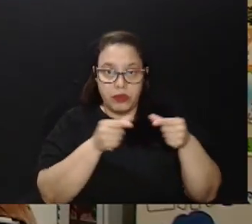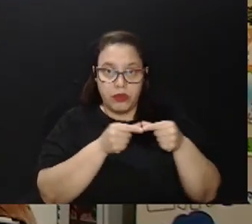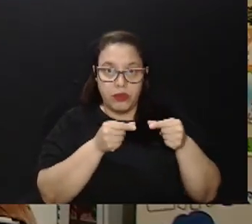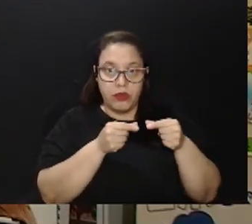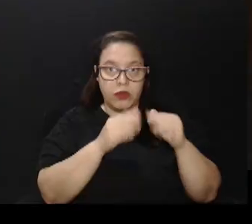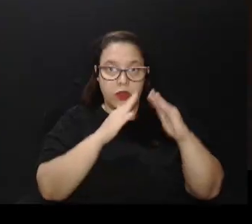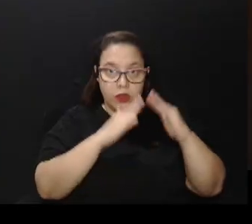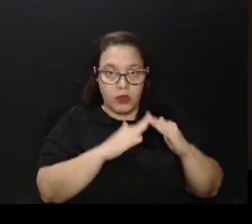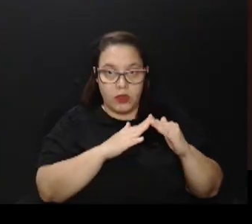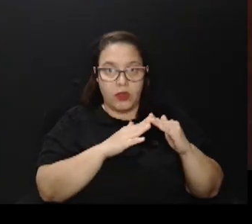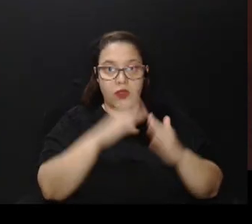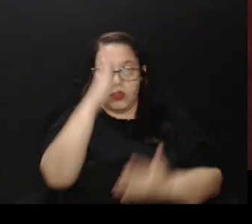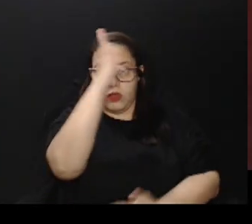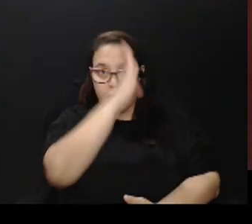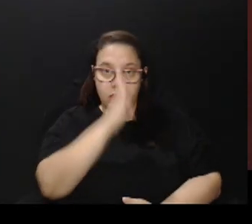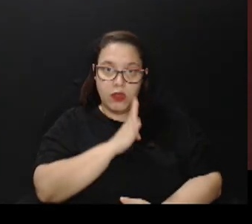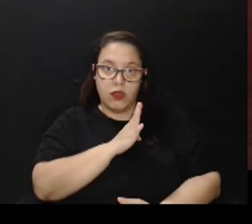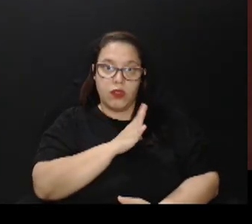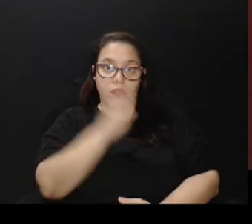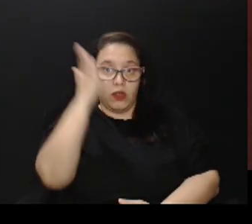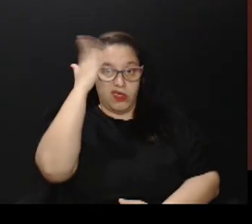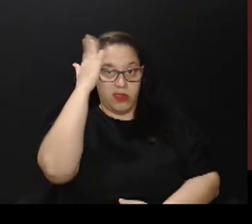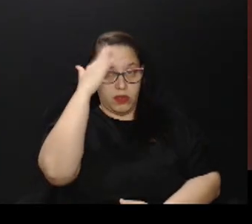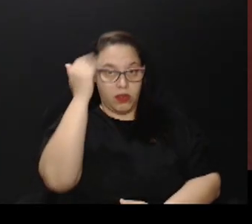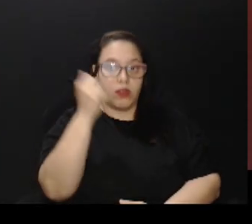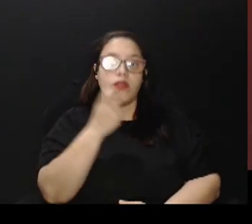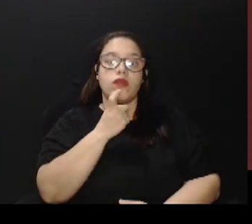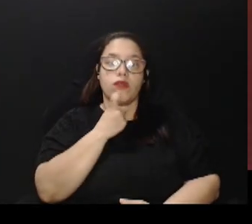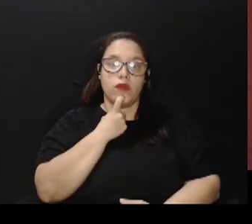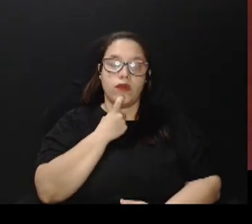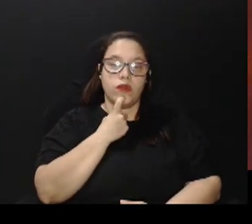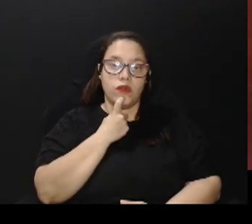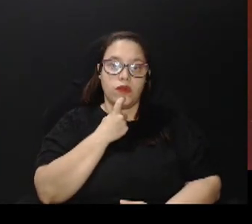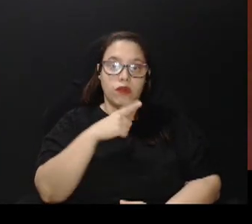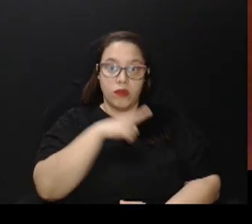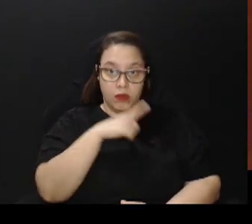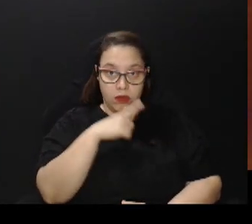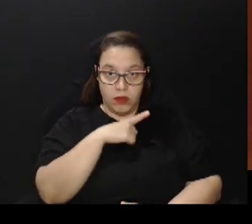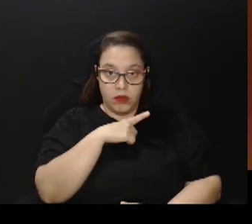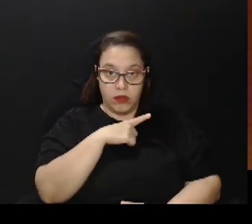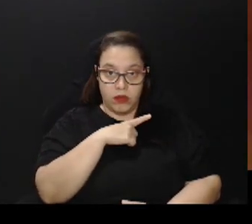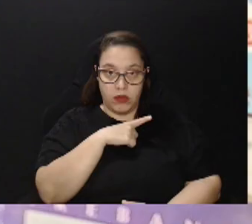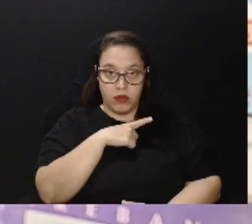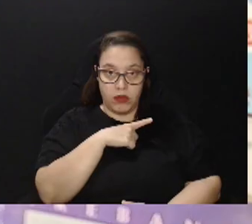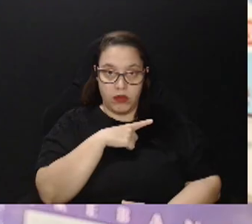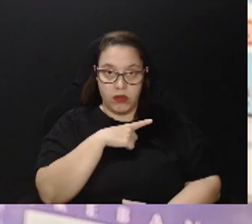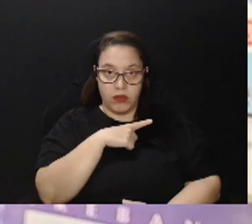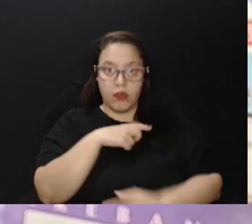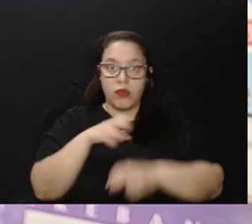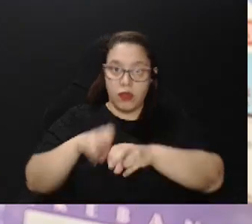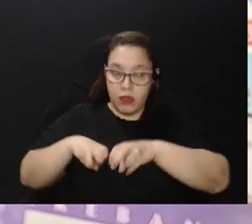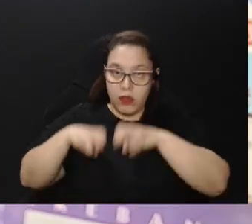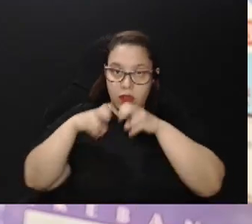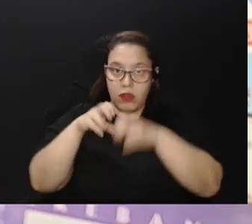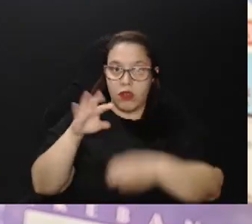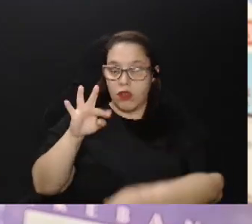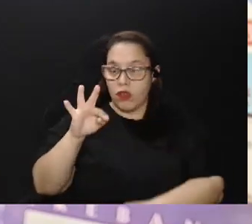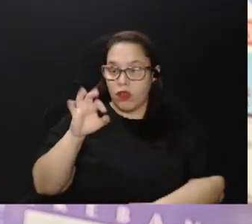Brasil sabiam que em Campinas tinha essa fazenda Tozan. Voltou